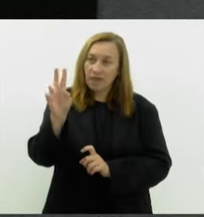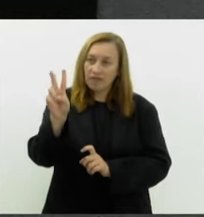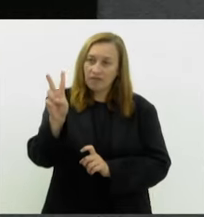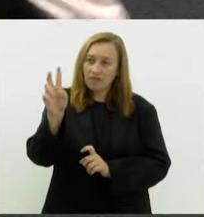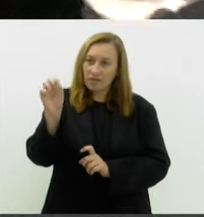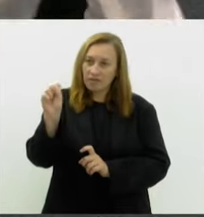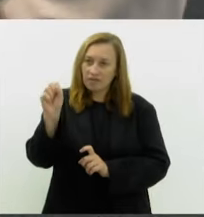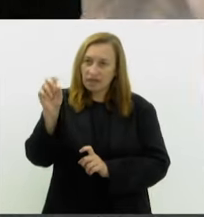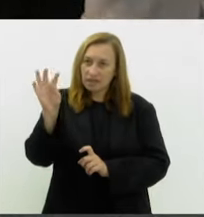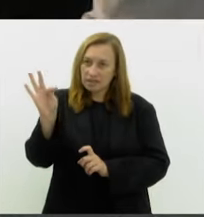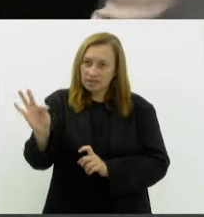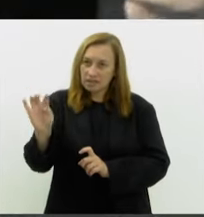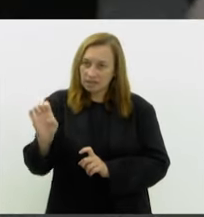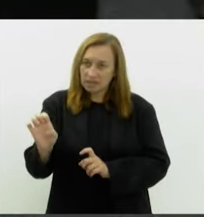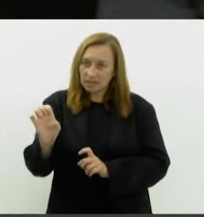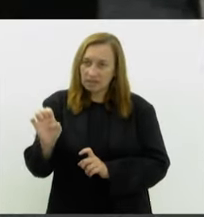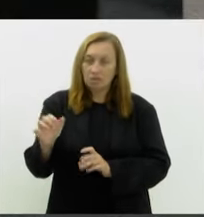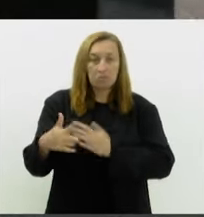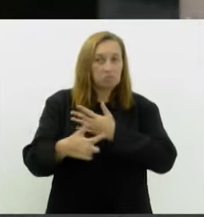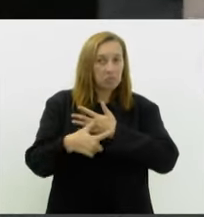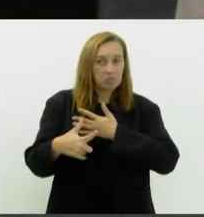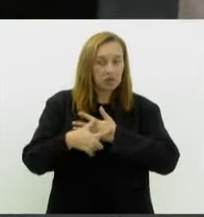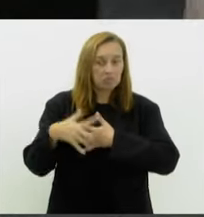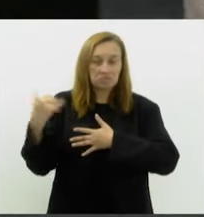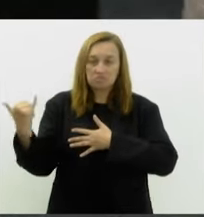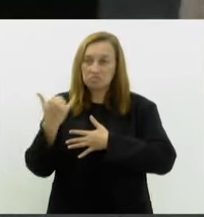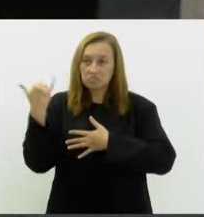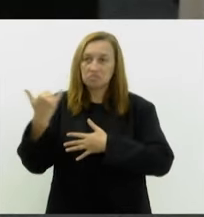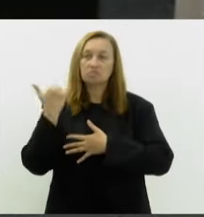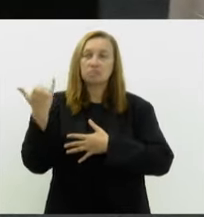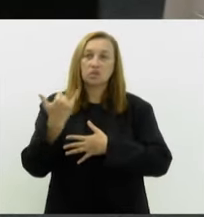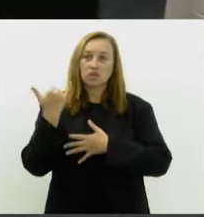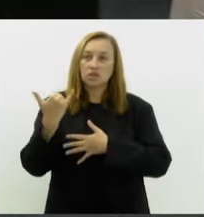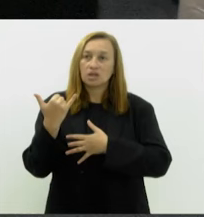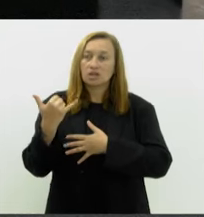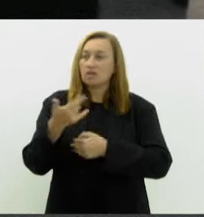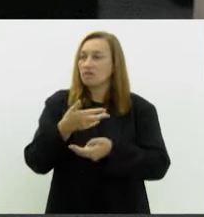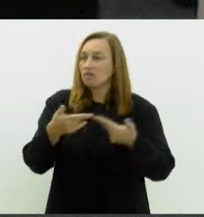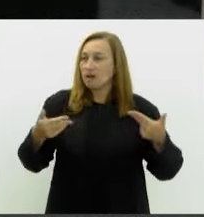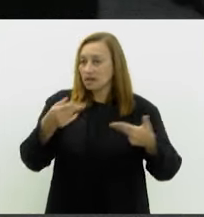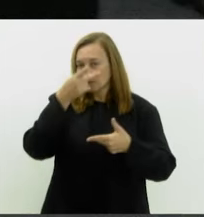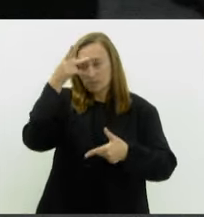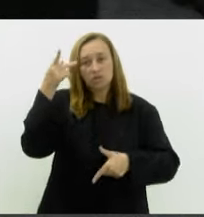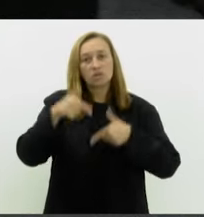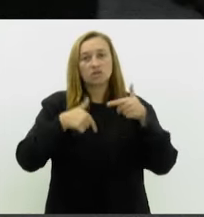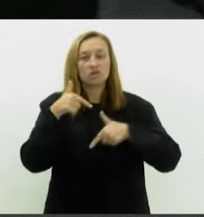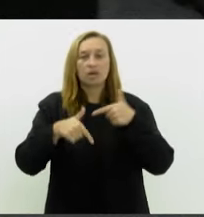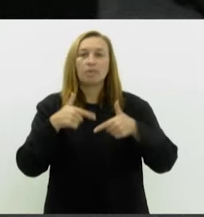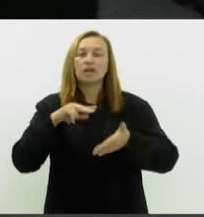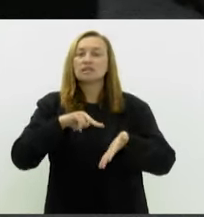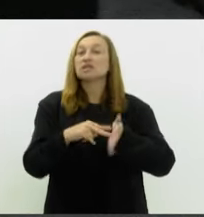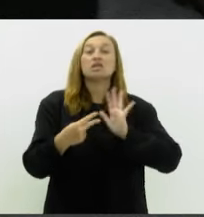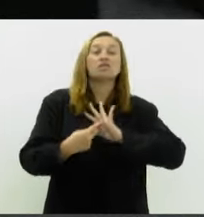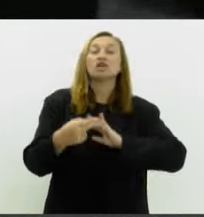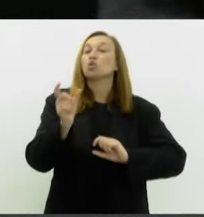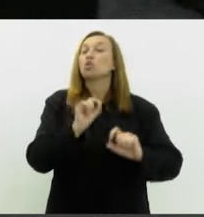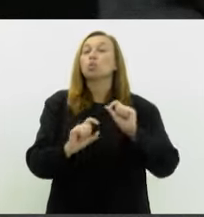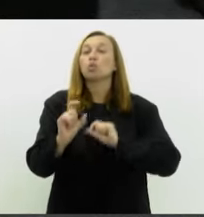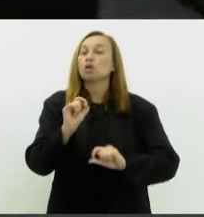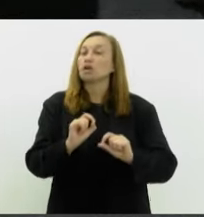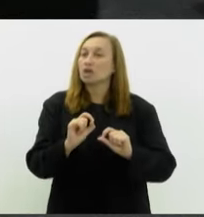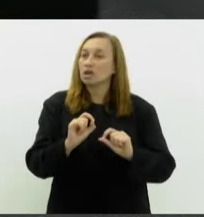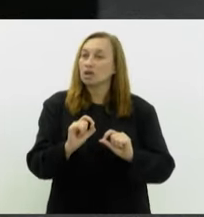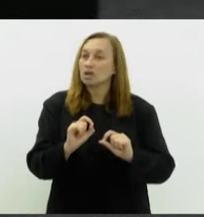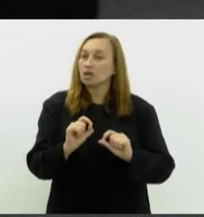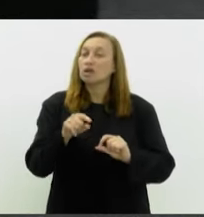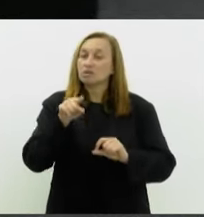papel dinamizador enorme. Não emprega realmente muita gente e significa uma forma de